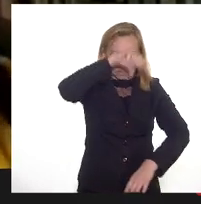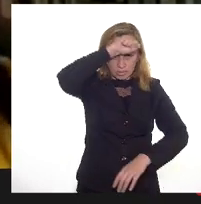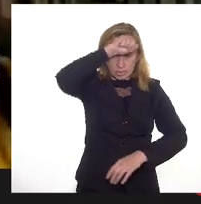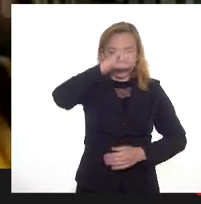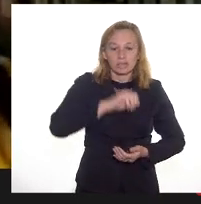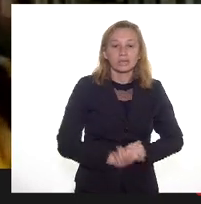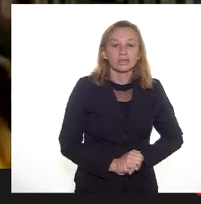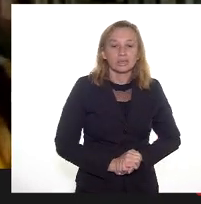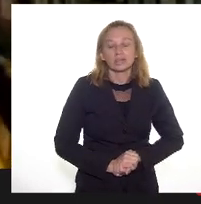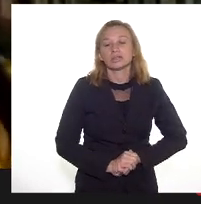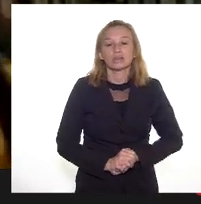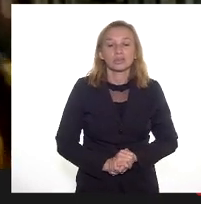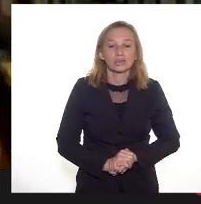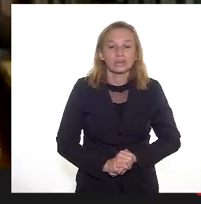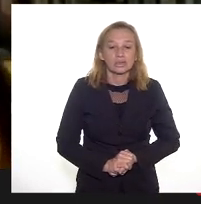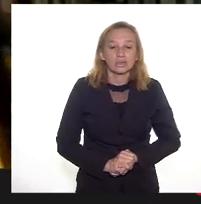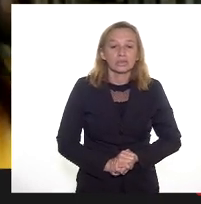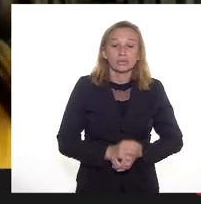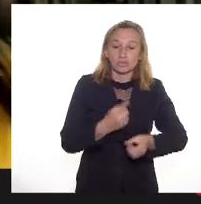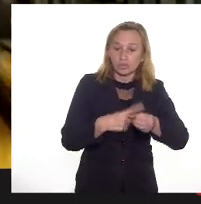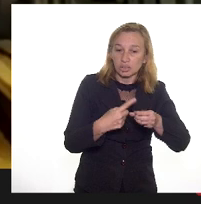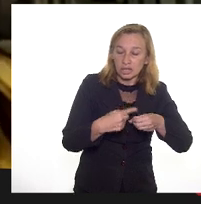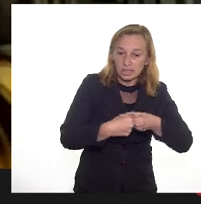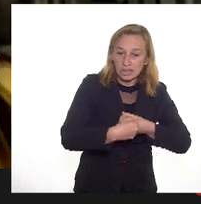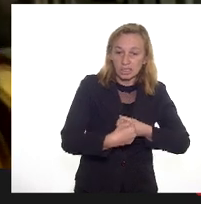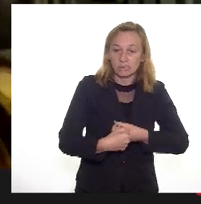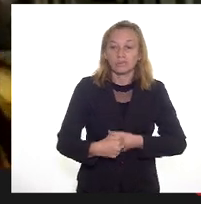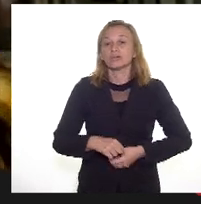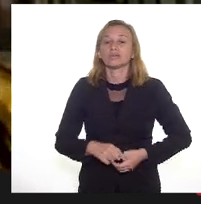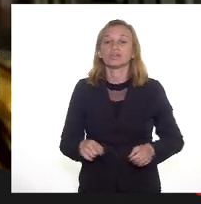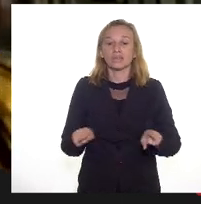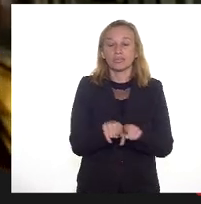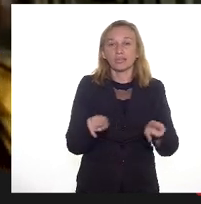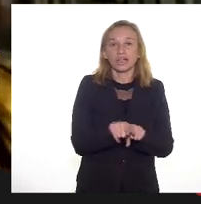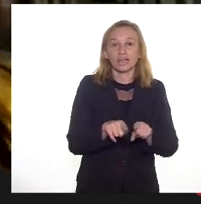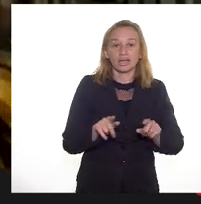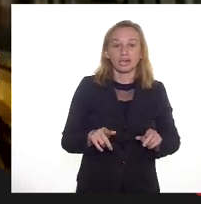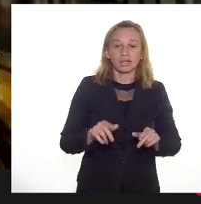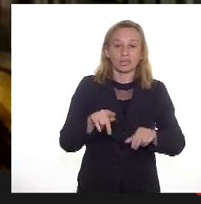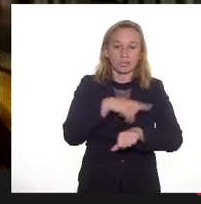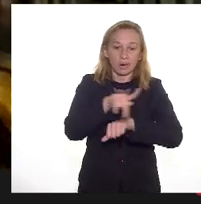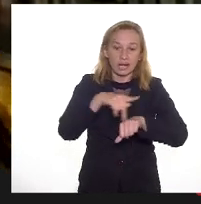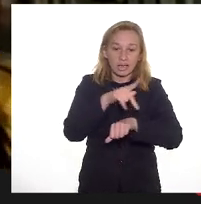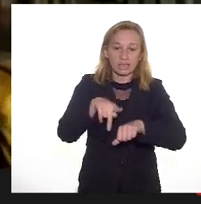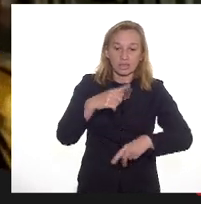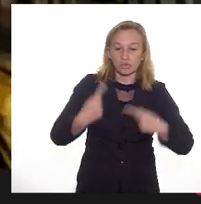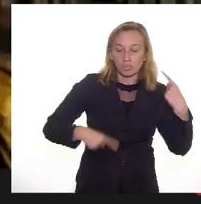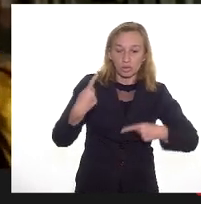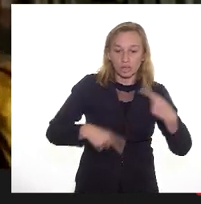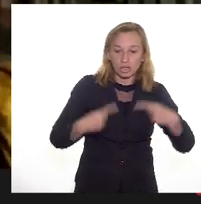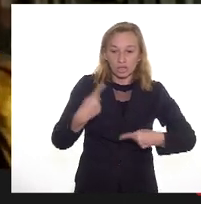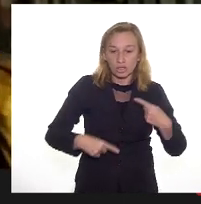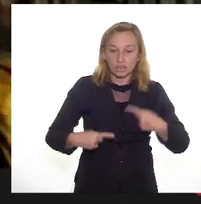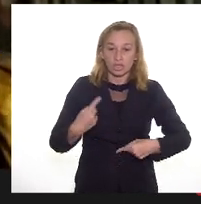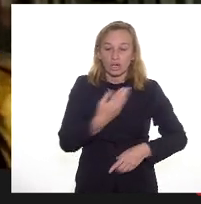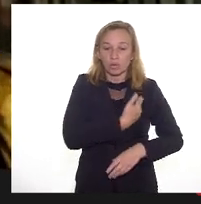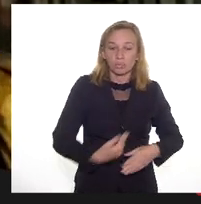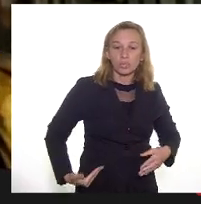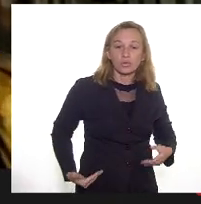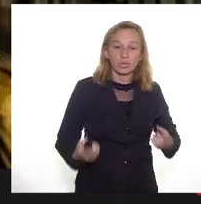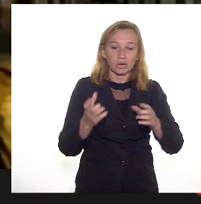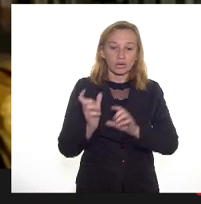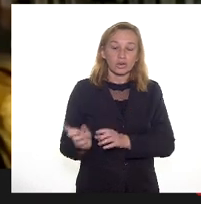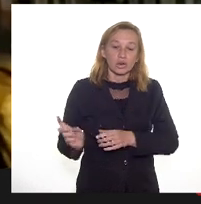quase inexistentes no município, assim como no país, as políticas públicas voltadas para a proteção